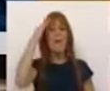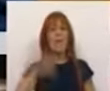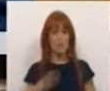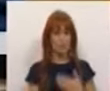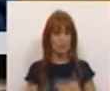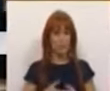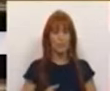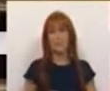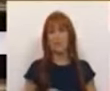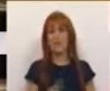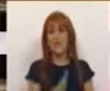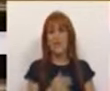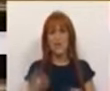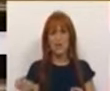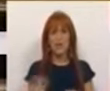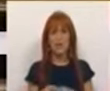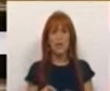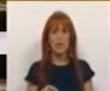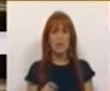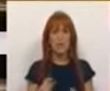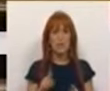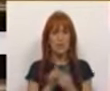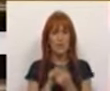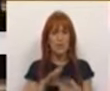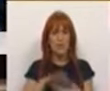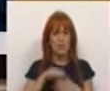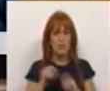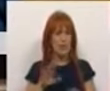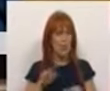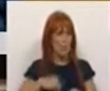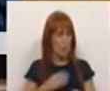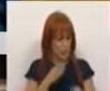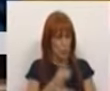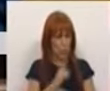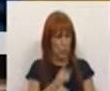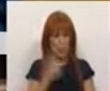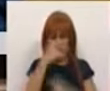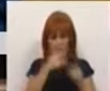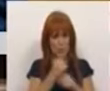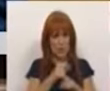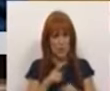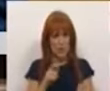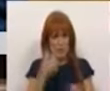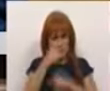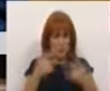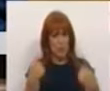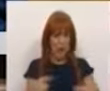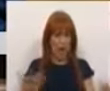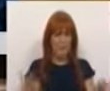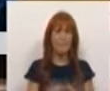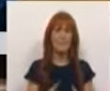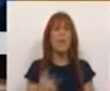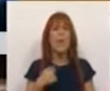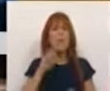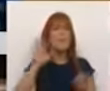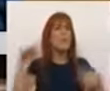de encerramento de agências de balcões da Caixa continua a ser uma preocupação para os trabalhadores e para as populações.